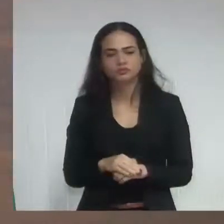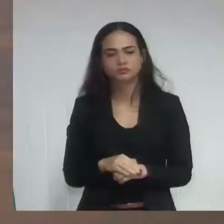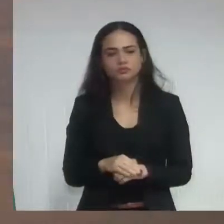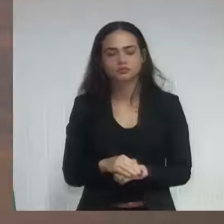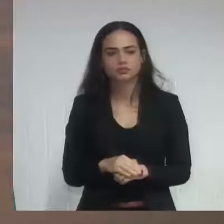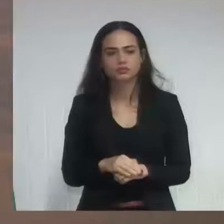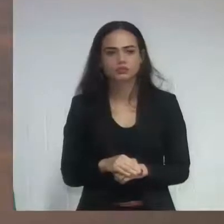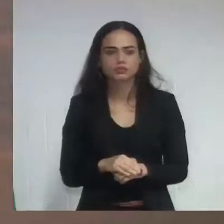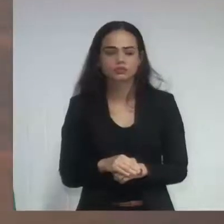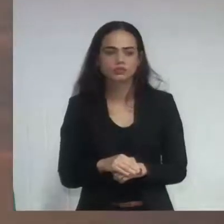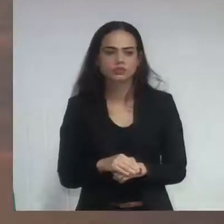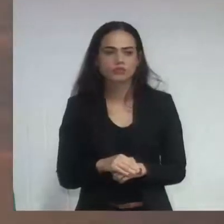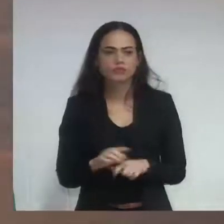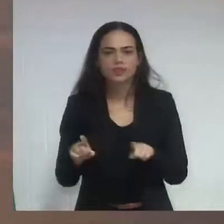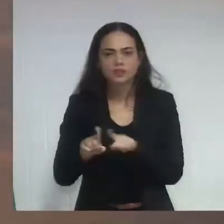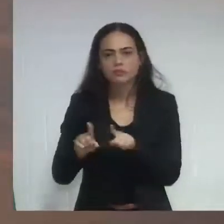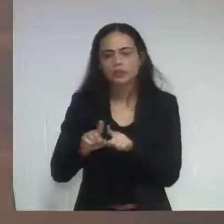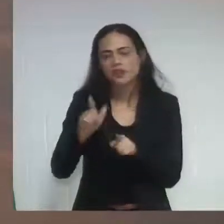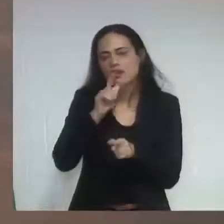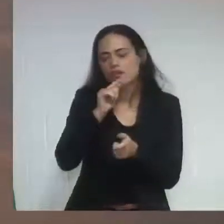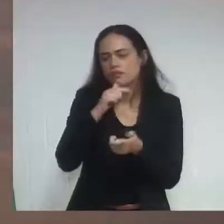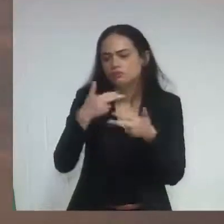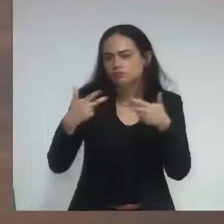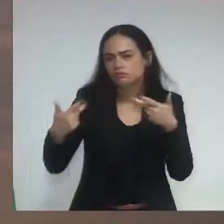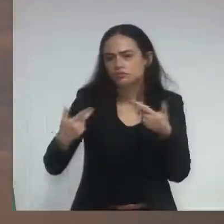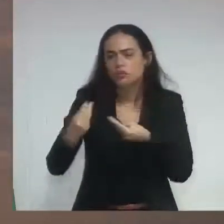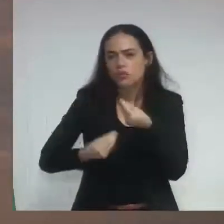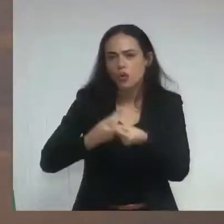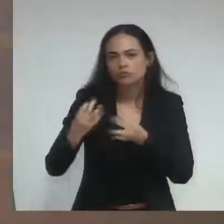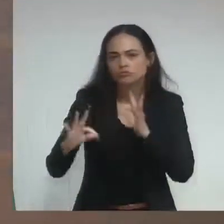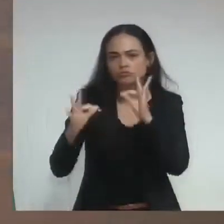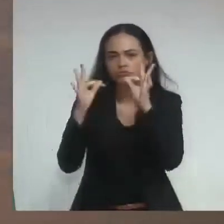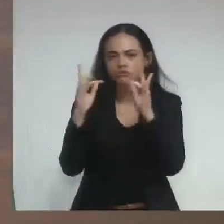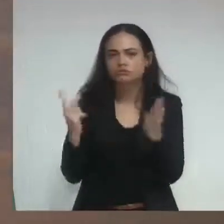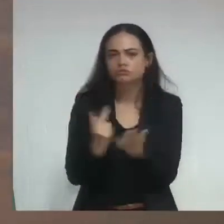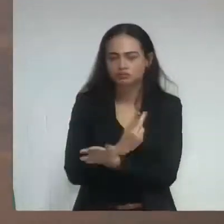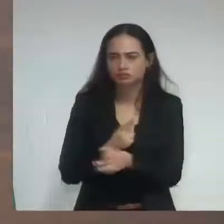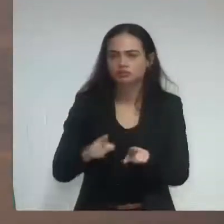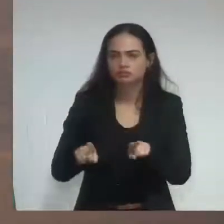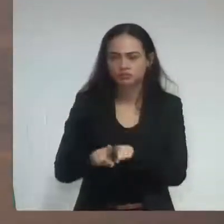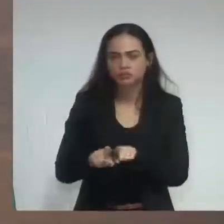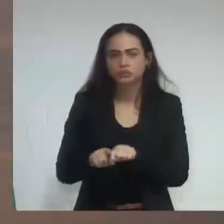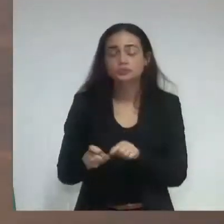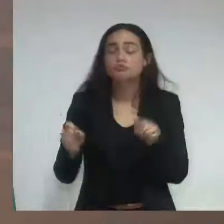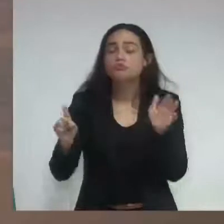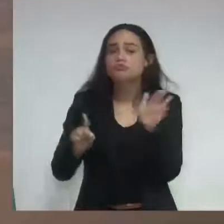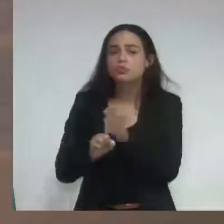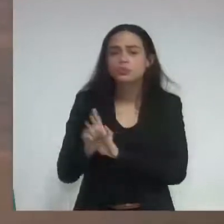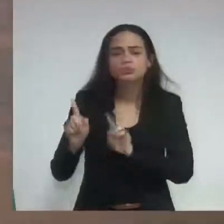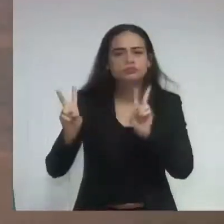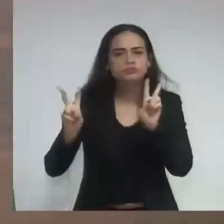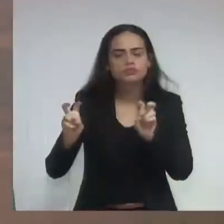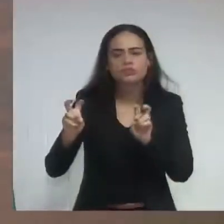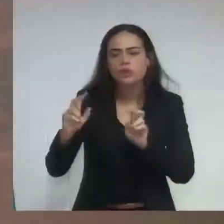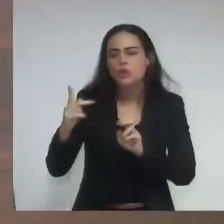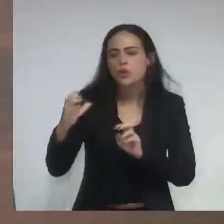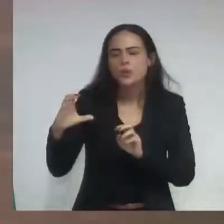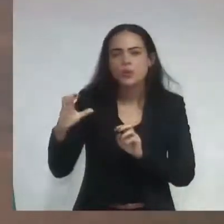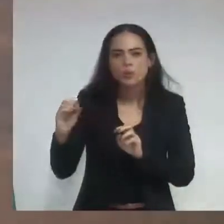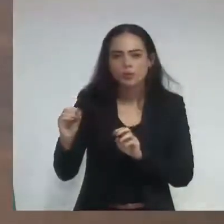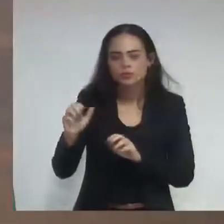da desinfecção também. Eu pergunto sobre os poços artesianos, porque a prefeitura